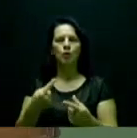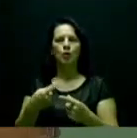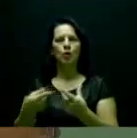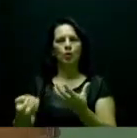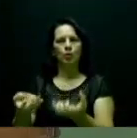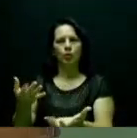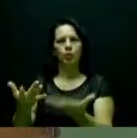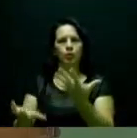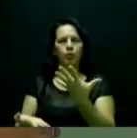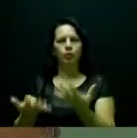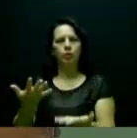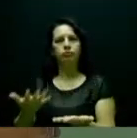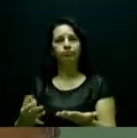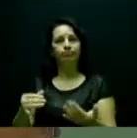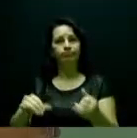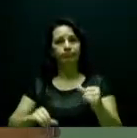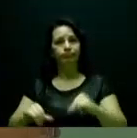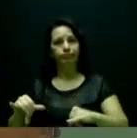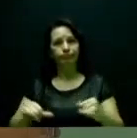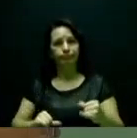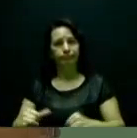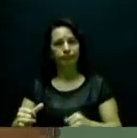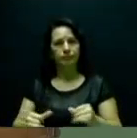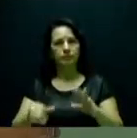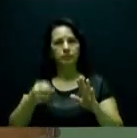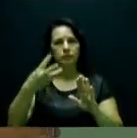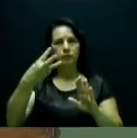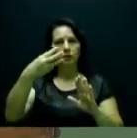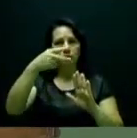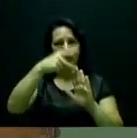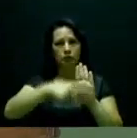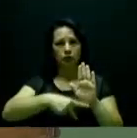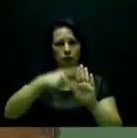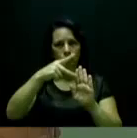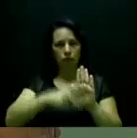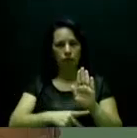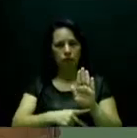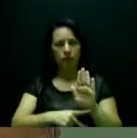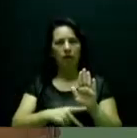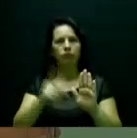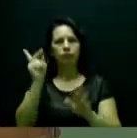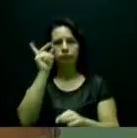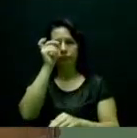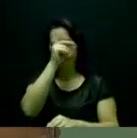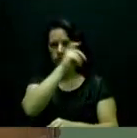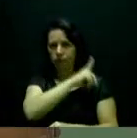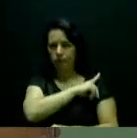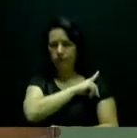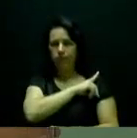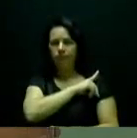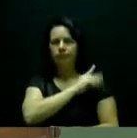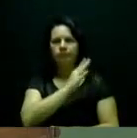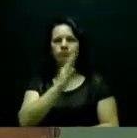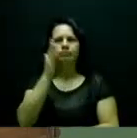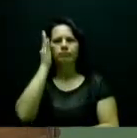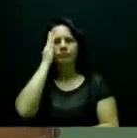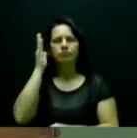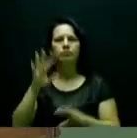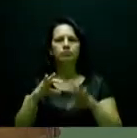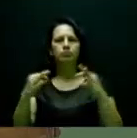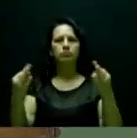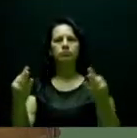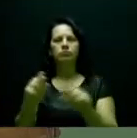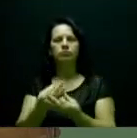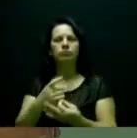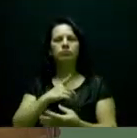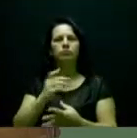estas, que vamos falar aqui hoje, dessas três, ela é duro. Quando a gente acompanha uma família com um